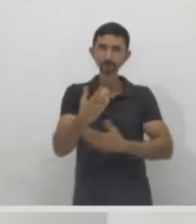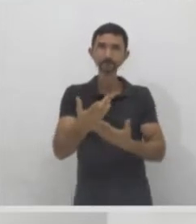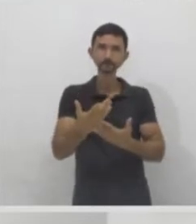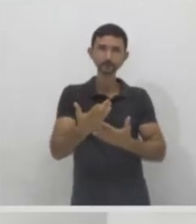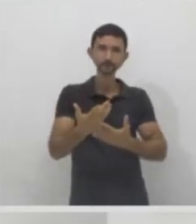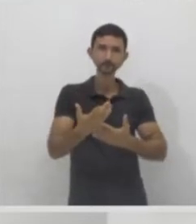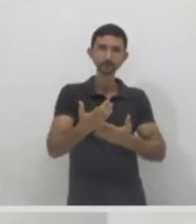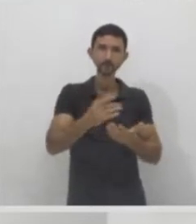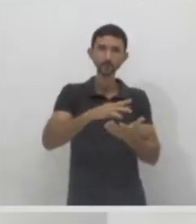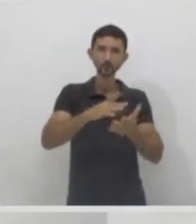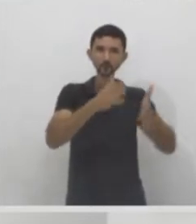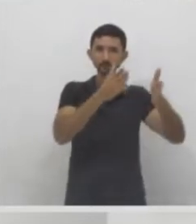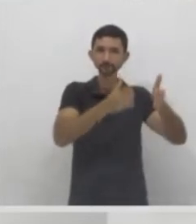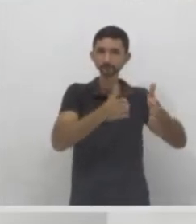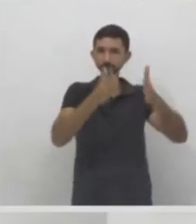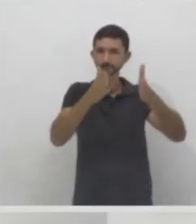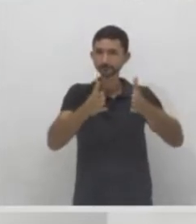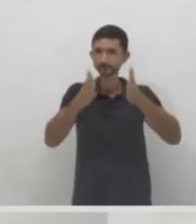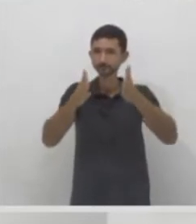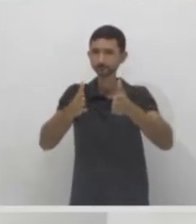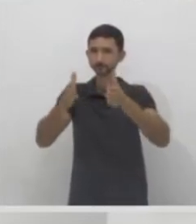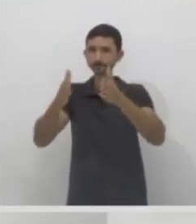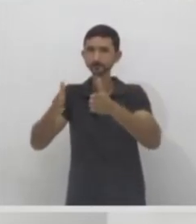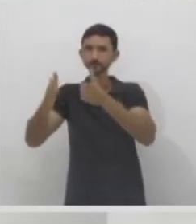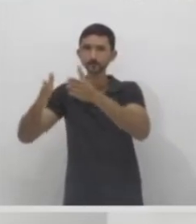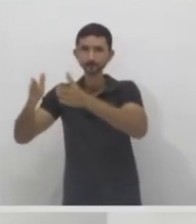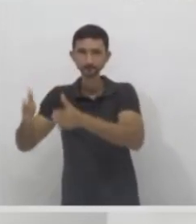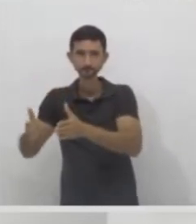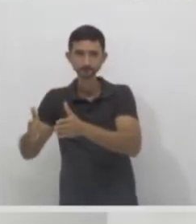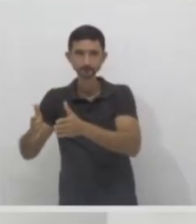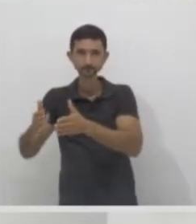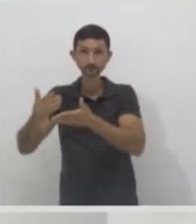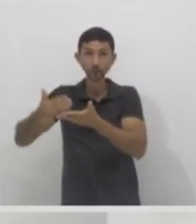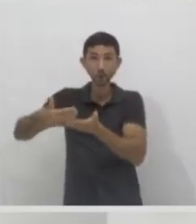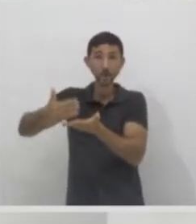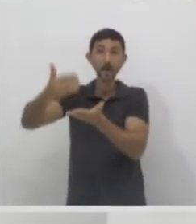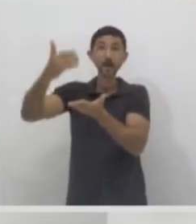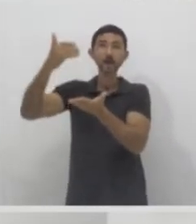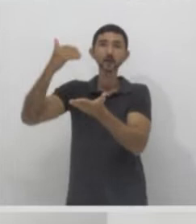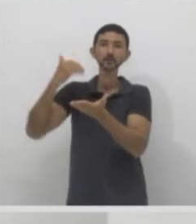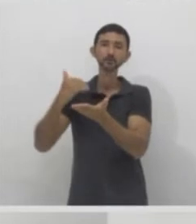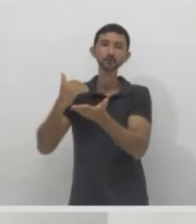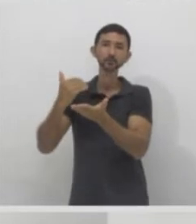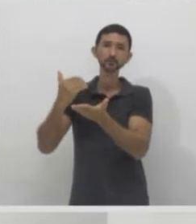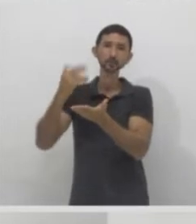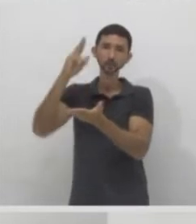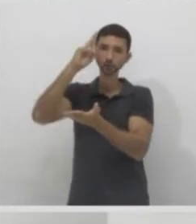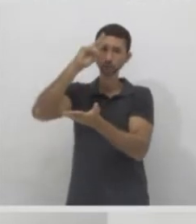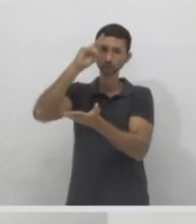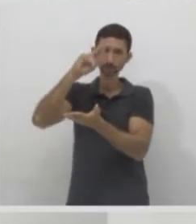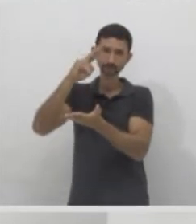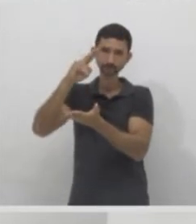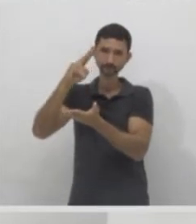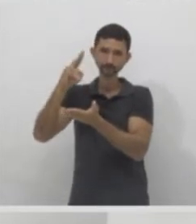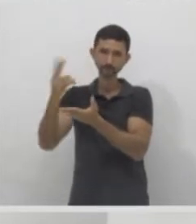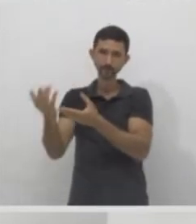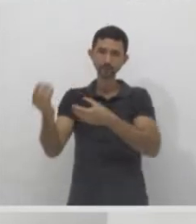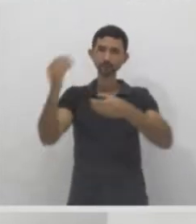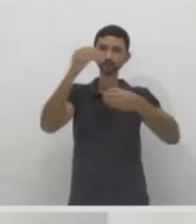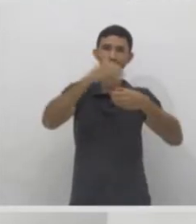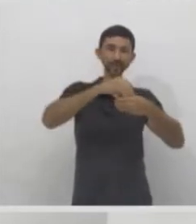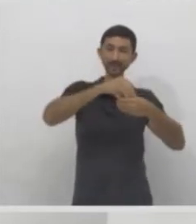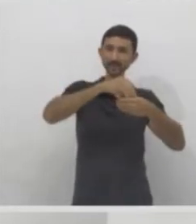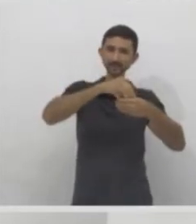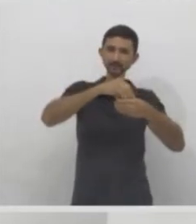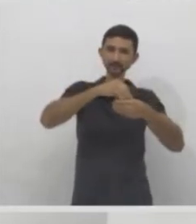Idade Contemporânea. E como se a pré-história, o que vem antes da história, não fizessem parte da nossa história, né? E